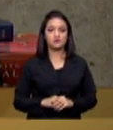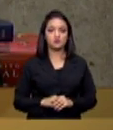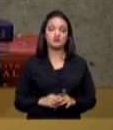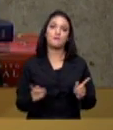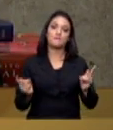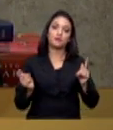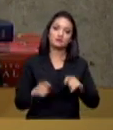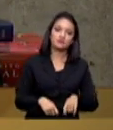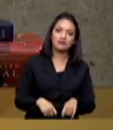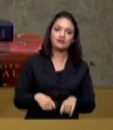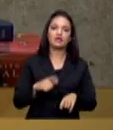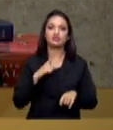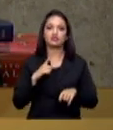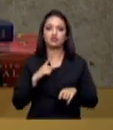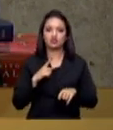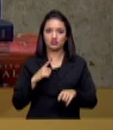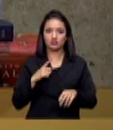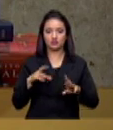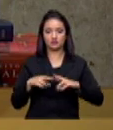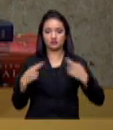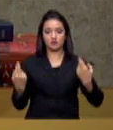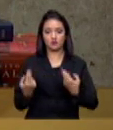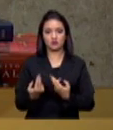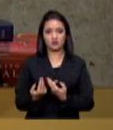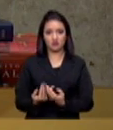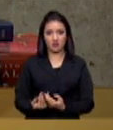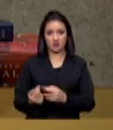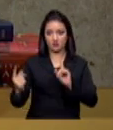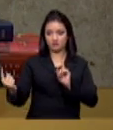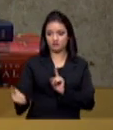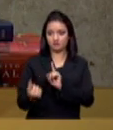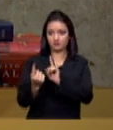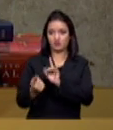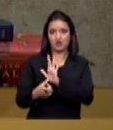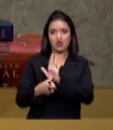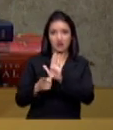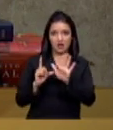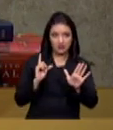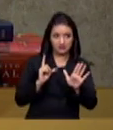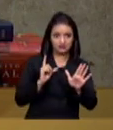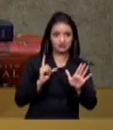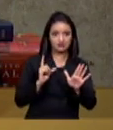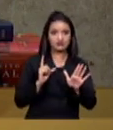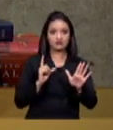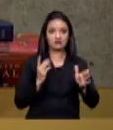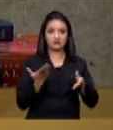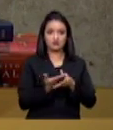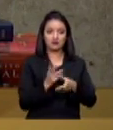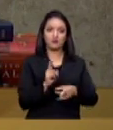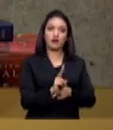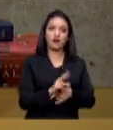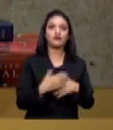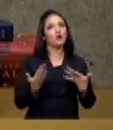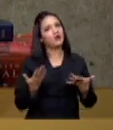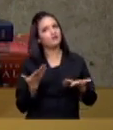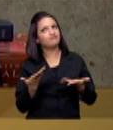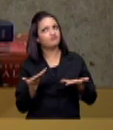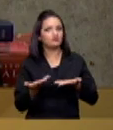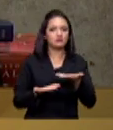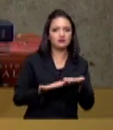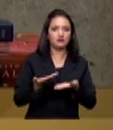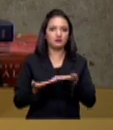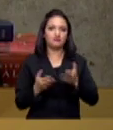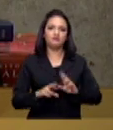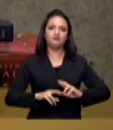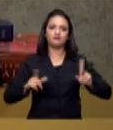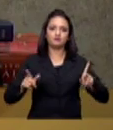audiência antes de se deferir a liminar contra o poder público é porque há um tratamento até diferenciado, porque não é só o